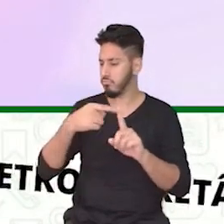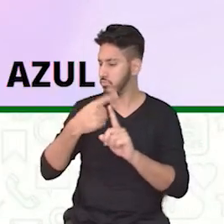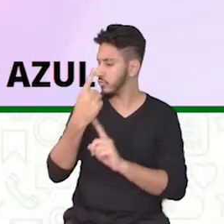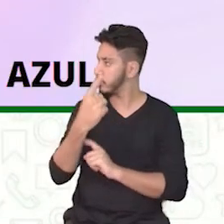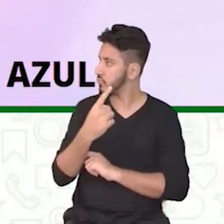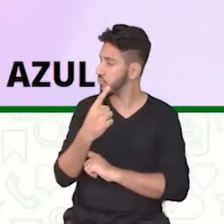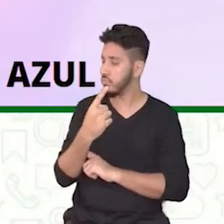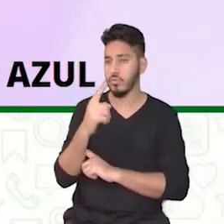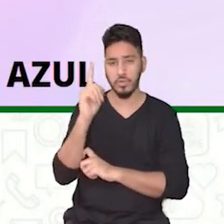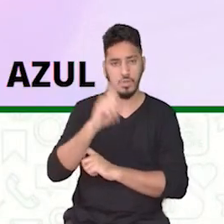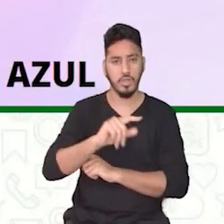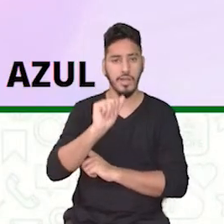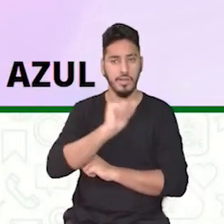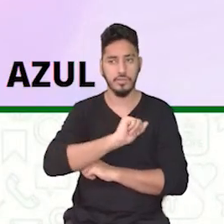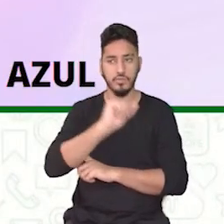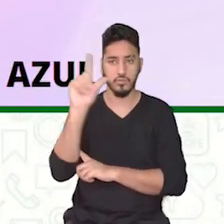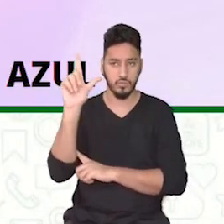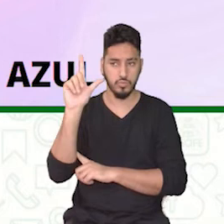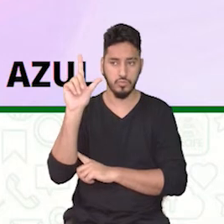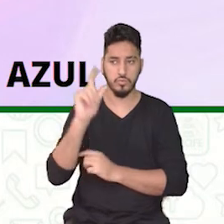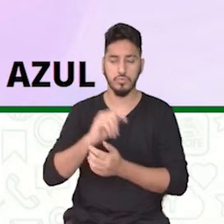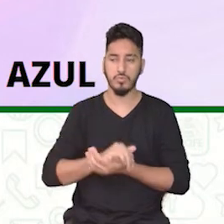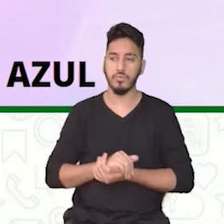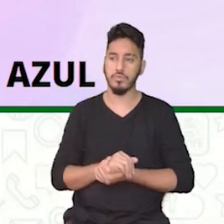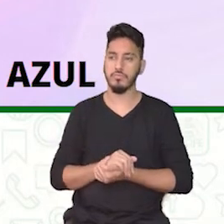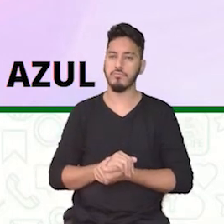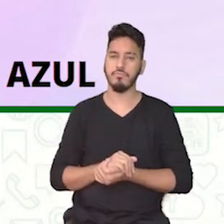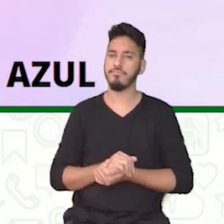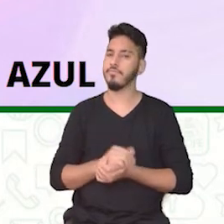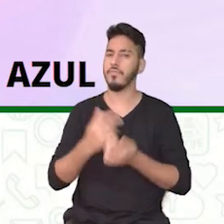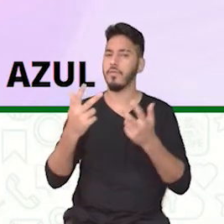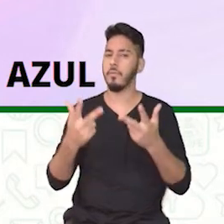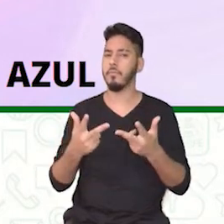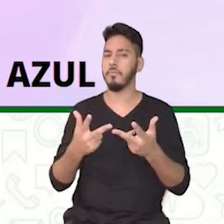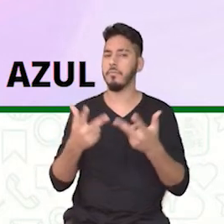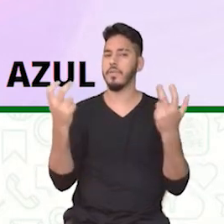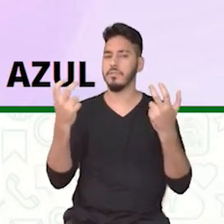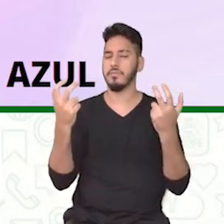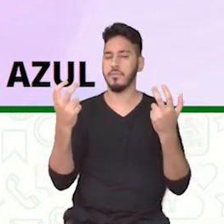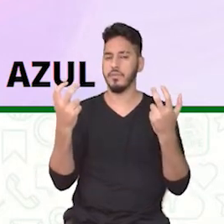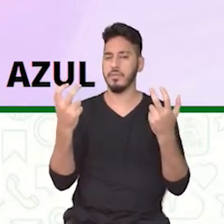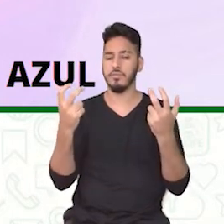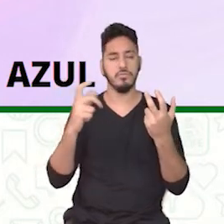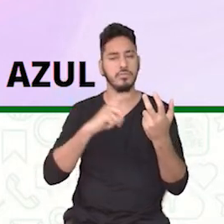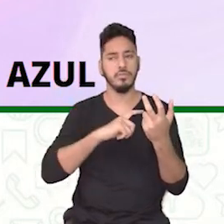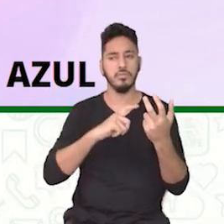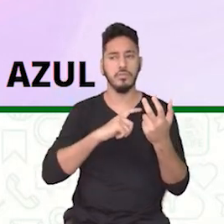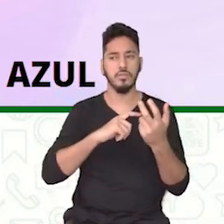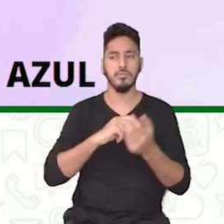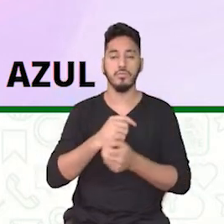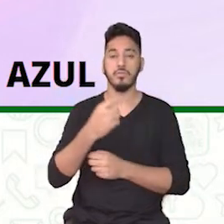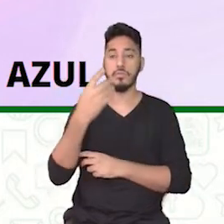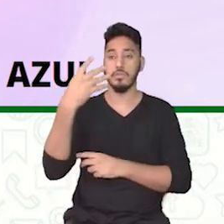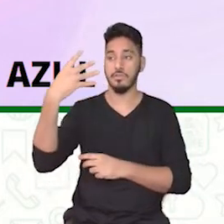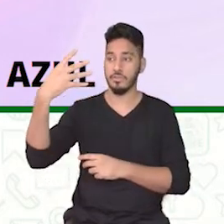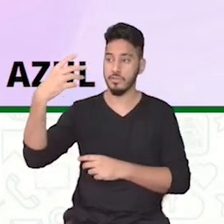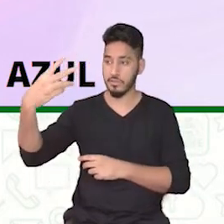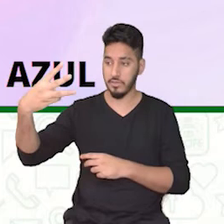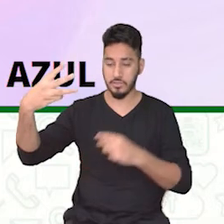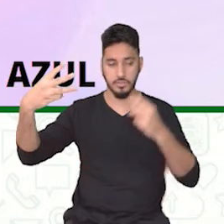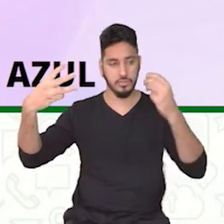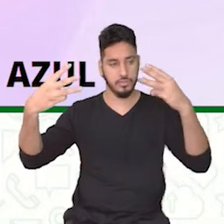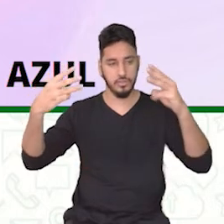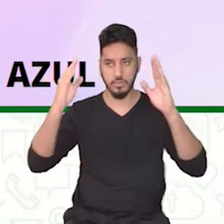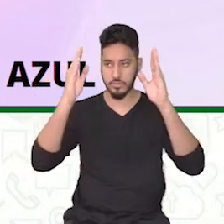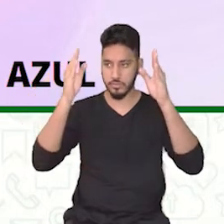lá, que era aquela azul, né? E a gente vai ver que nós temos 3 de cada lado,